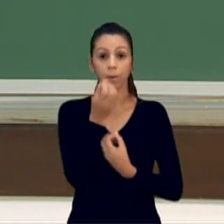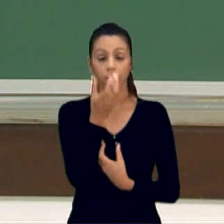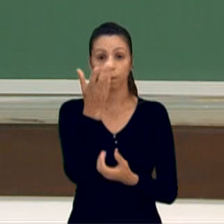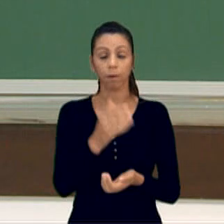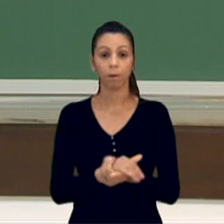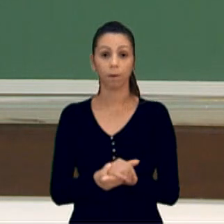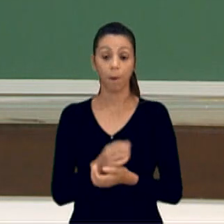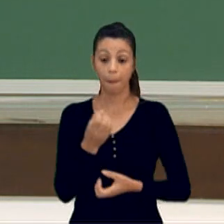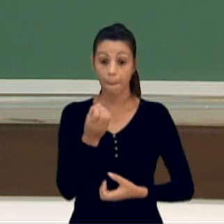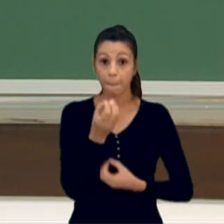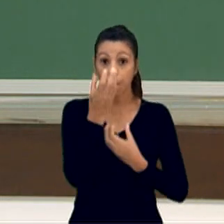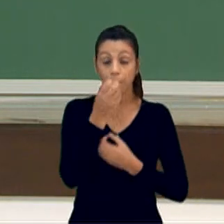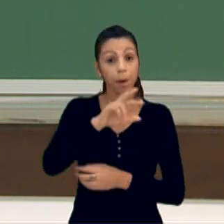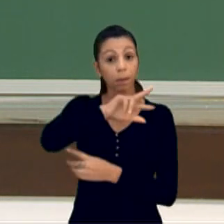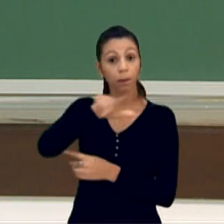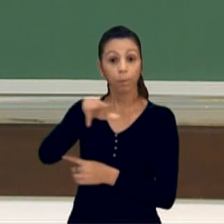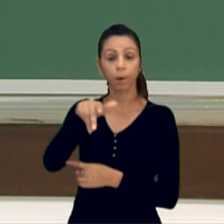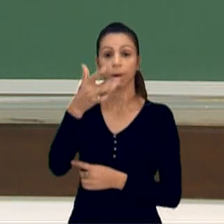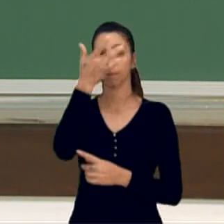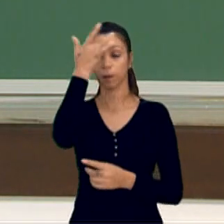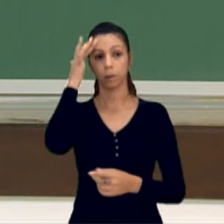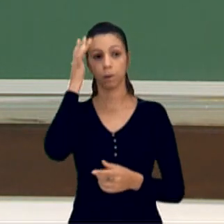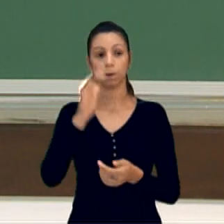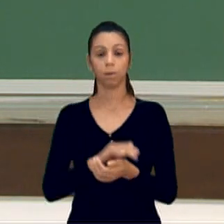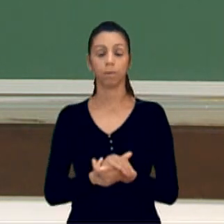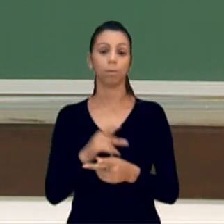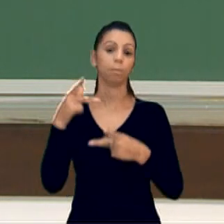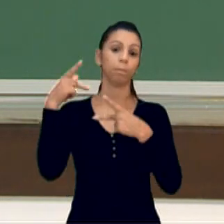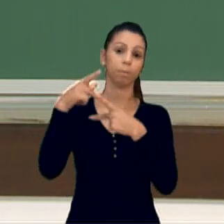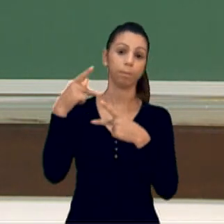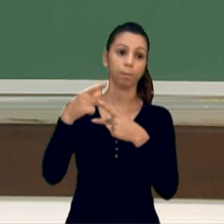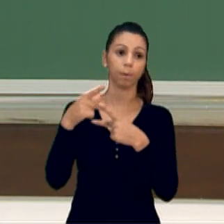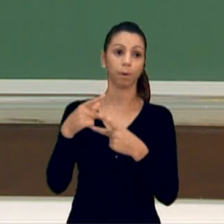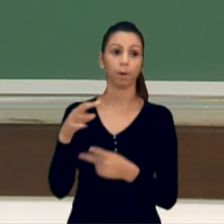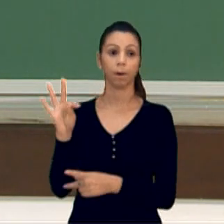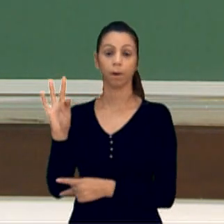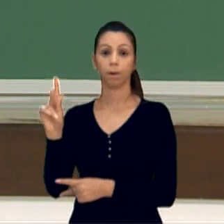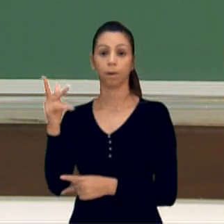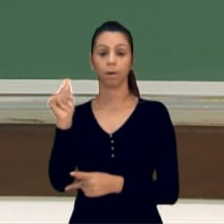não é a pessoa, então nós usamos o pronome that.